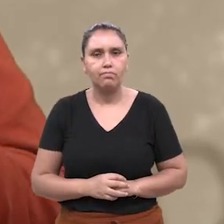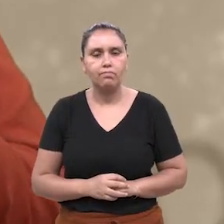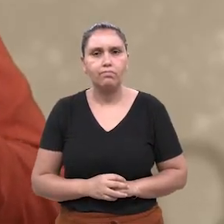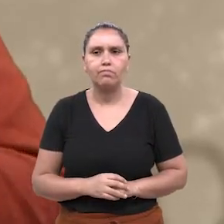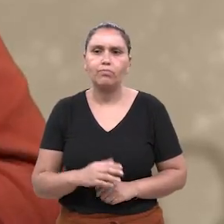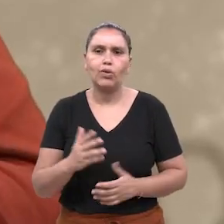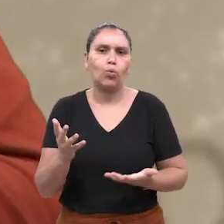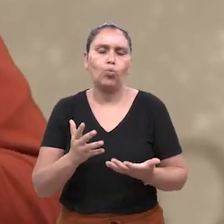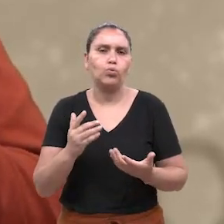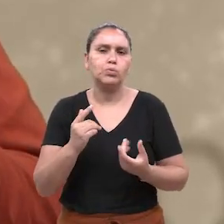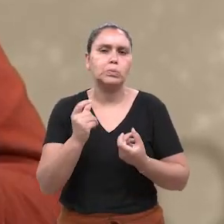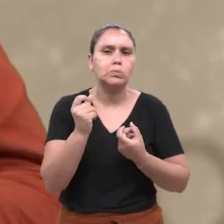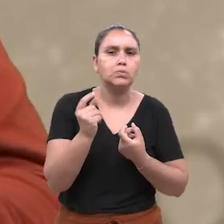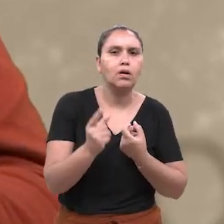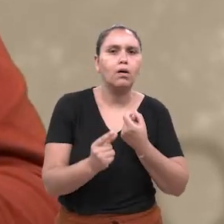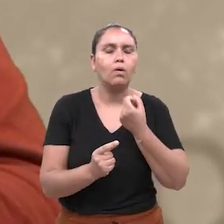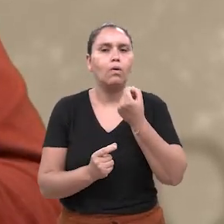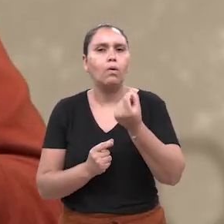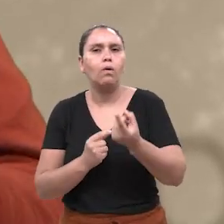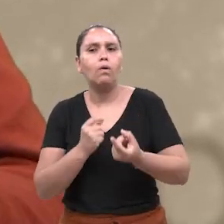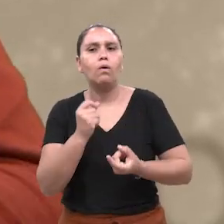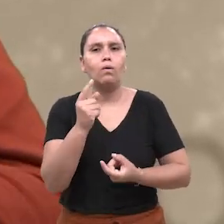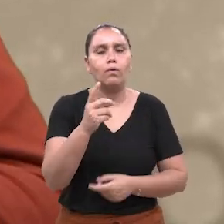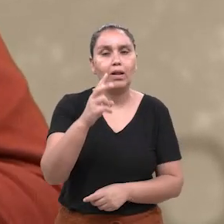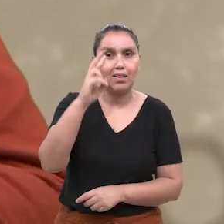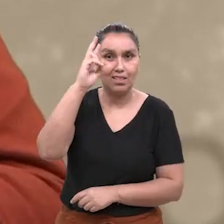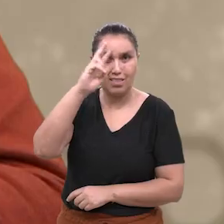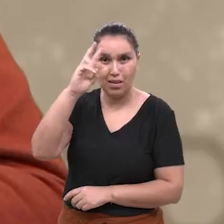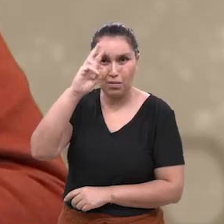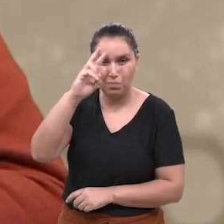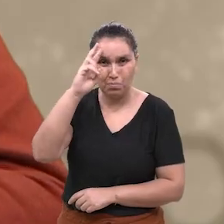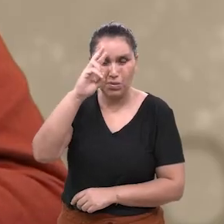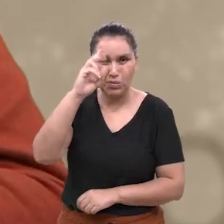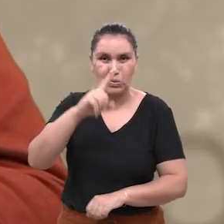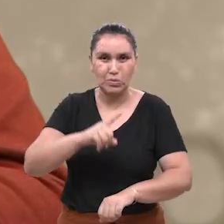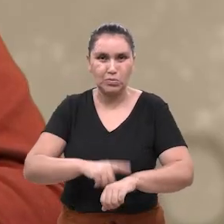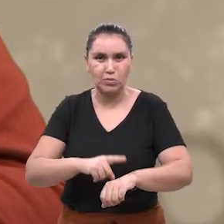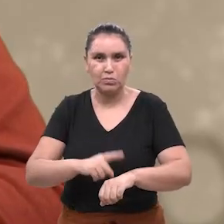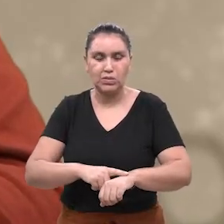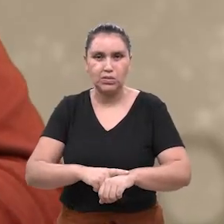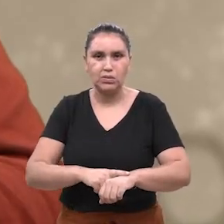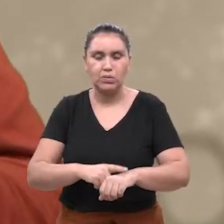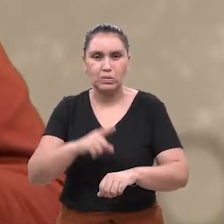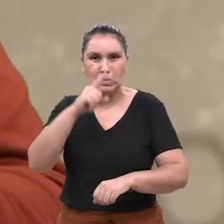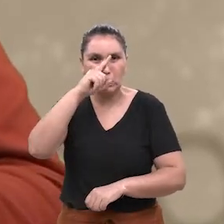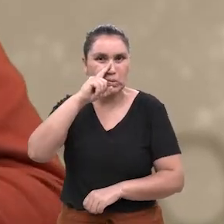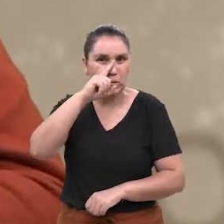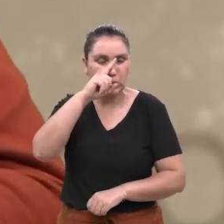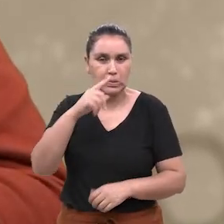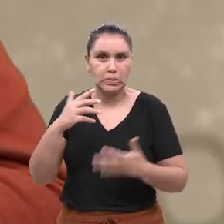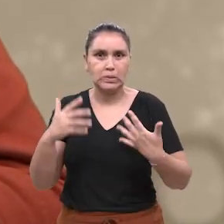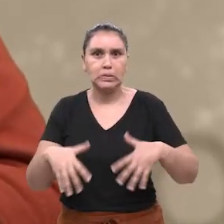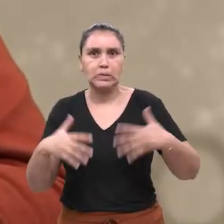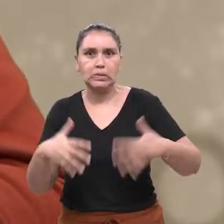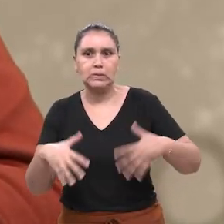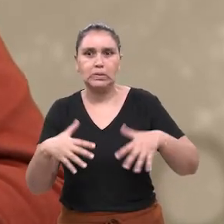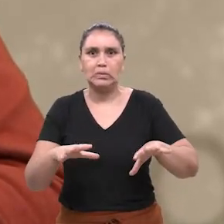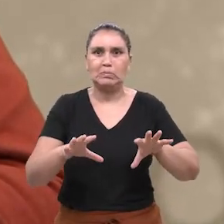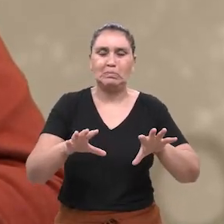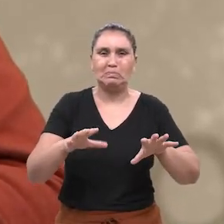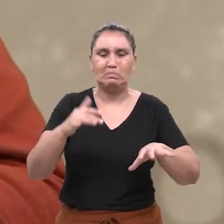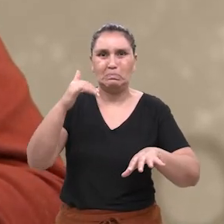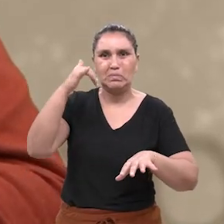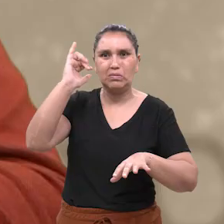bem pouca gente lembra, né, desses momentos assim, de risco que se correu,